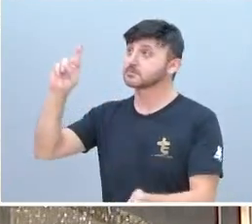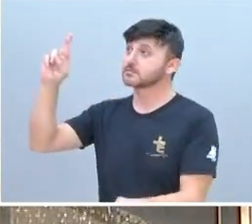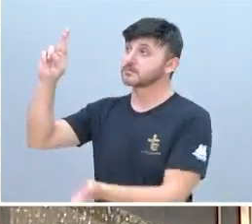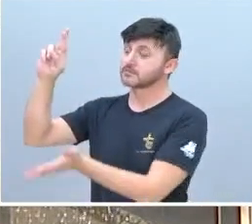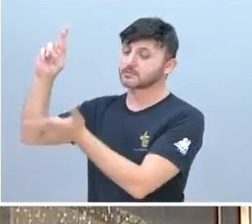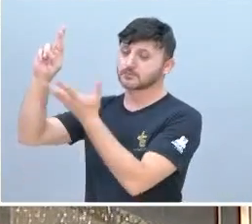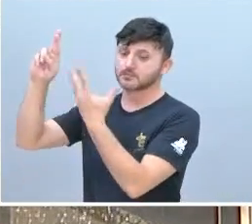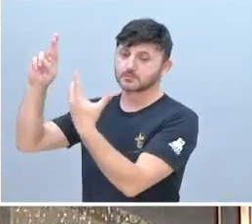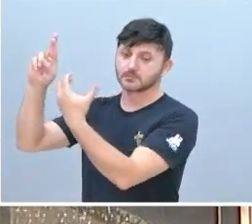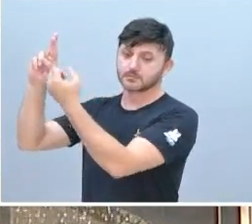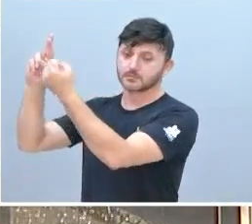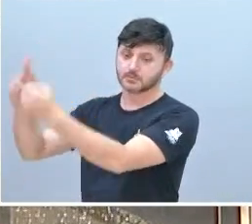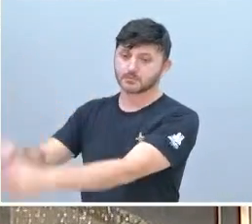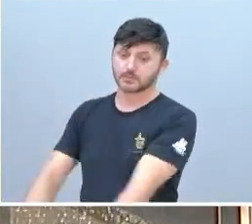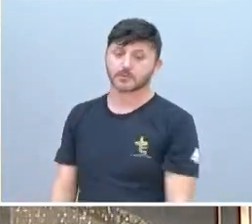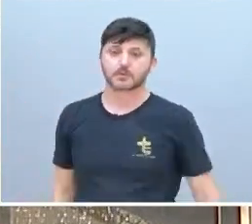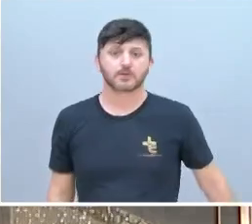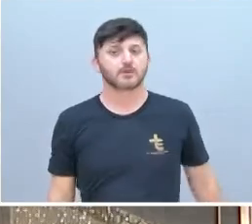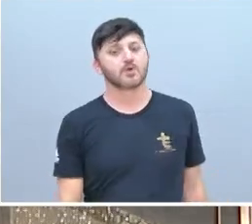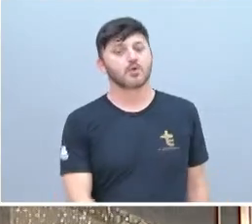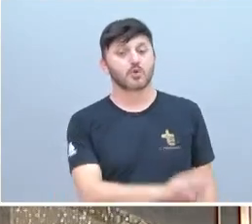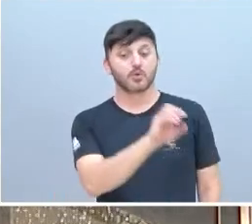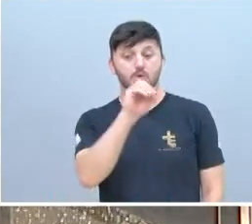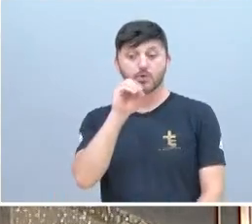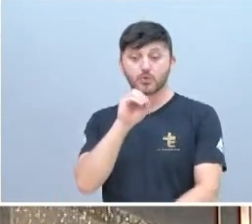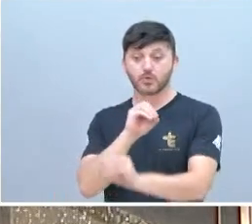Oh, recebe, Senhor.